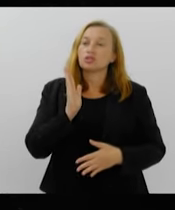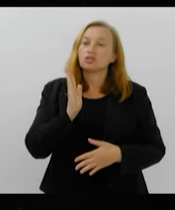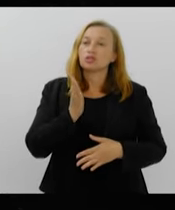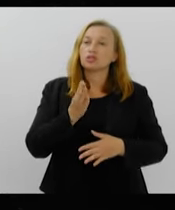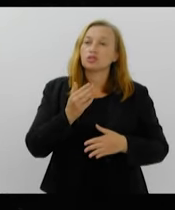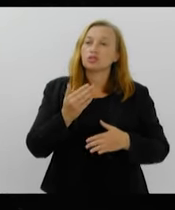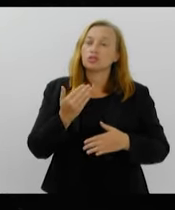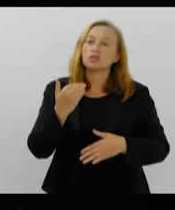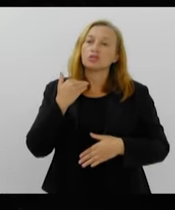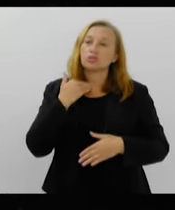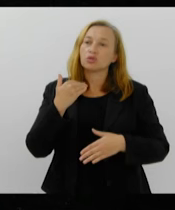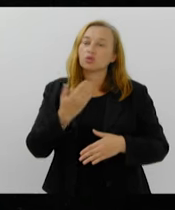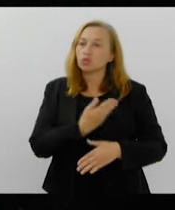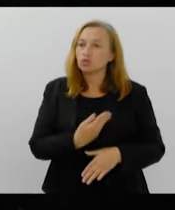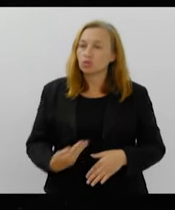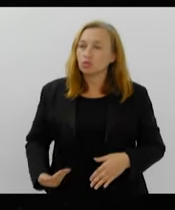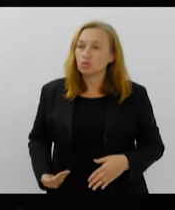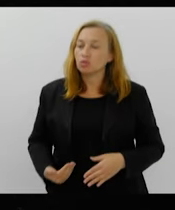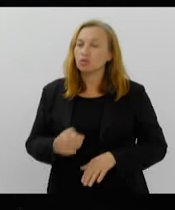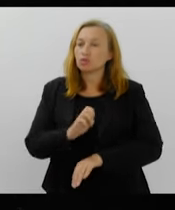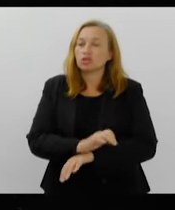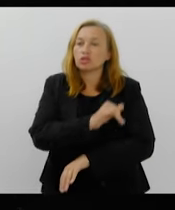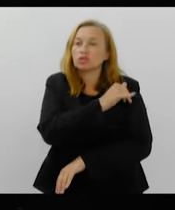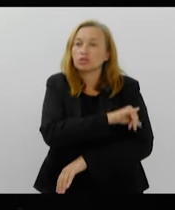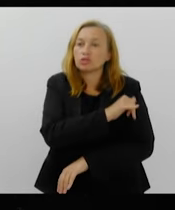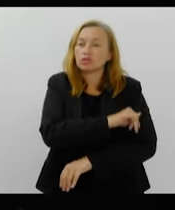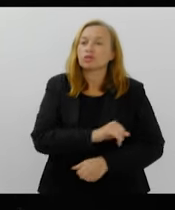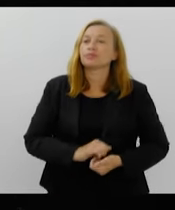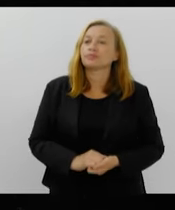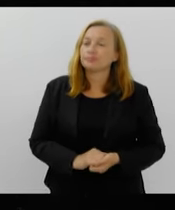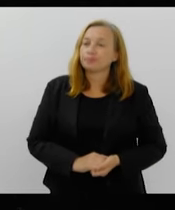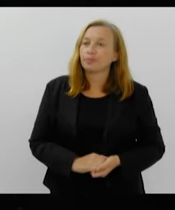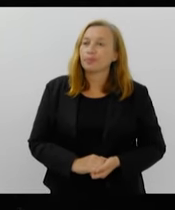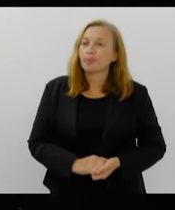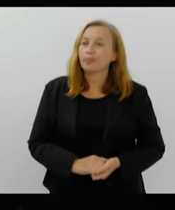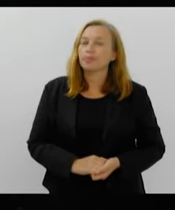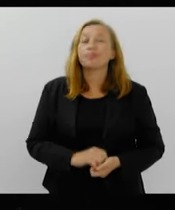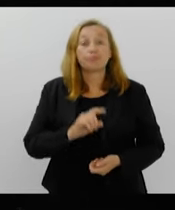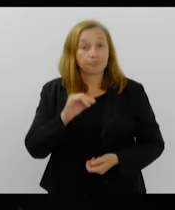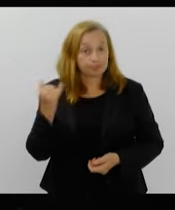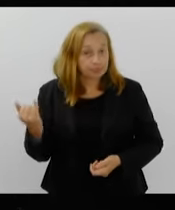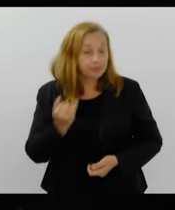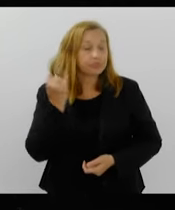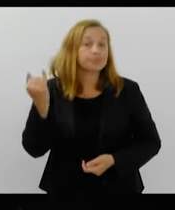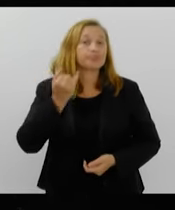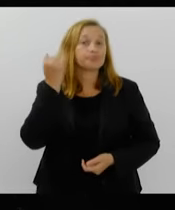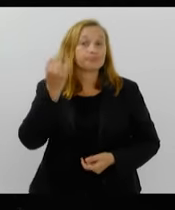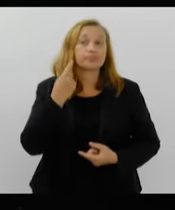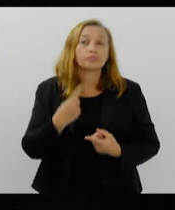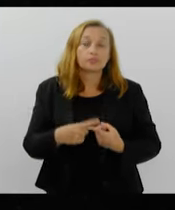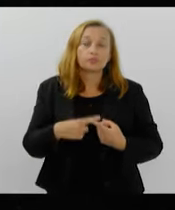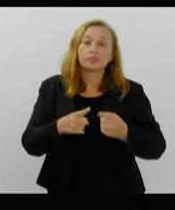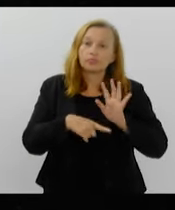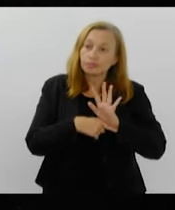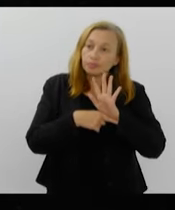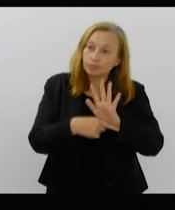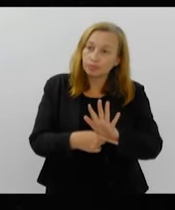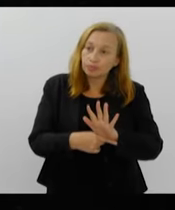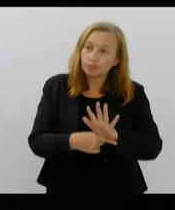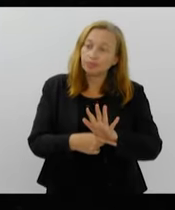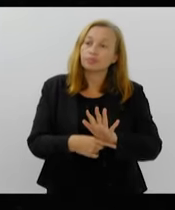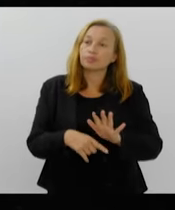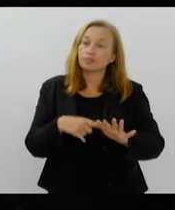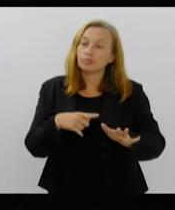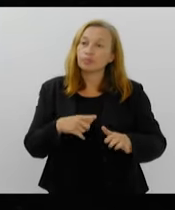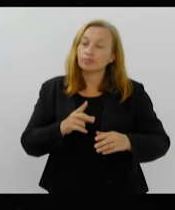cfes públicos do Estado do Rio de Janeiro isso foi muito importante porque ajudou a Gerar